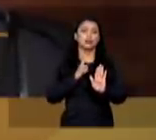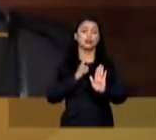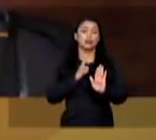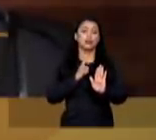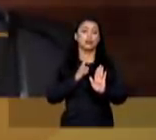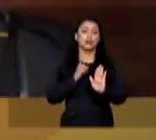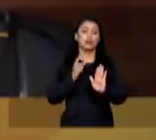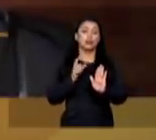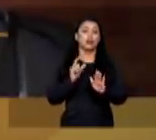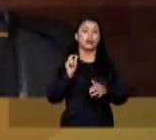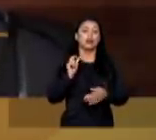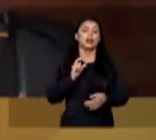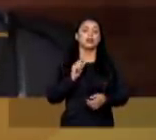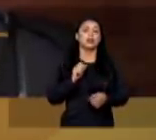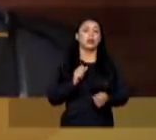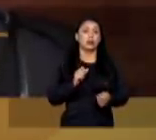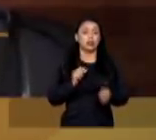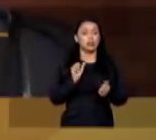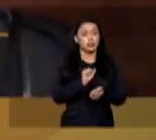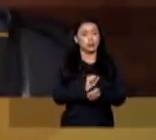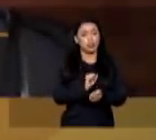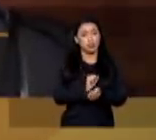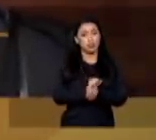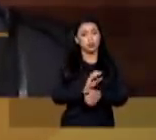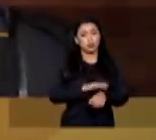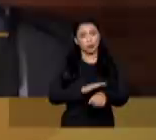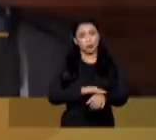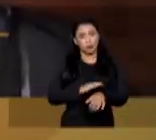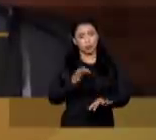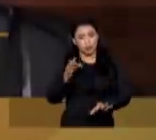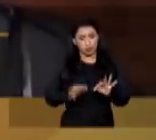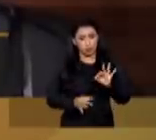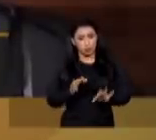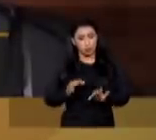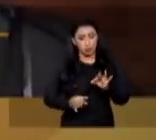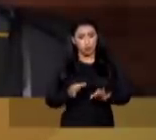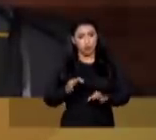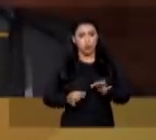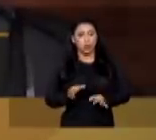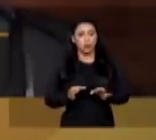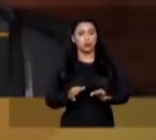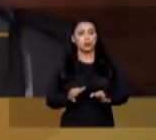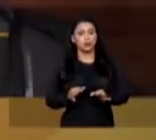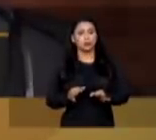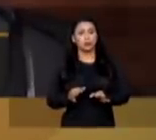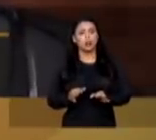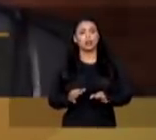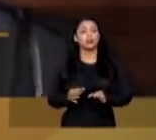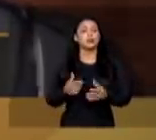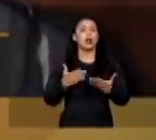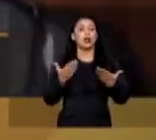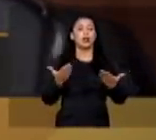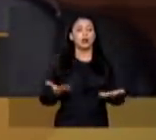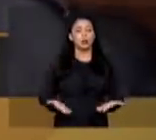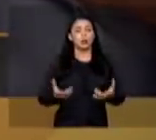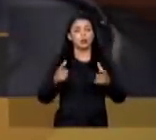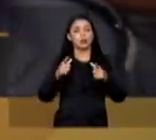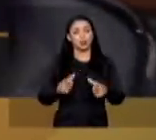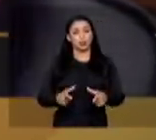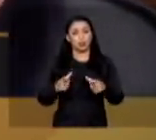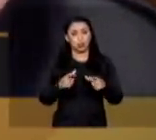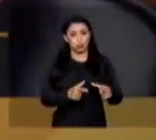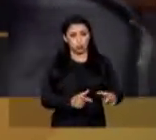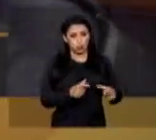somente por se aguardar o trânsito em julgado da presente prestação jurisdicional para a implementação